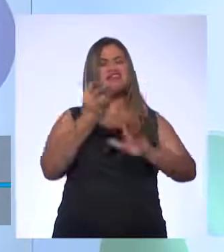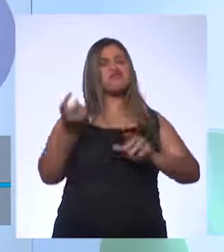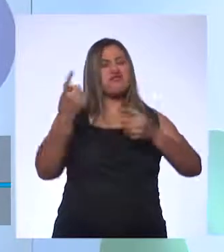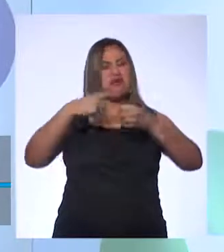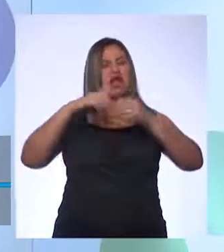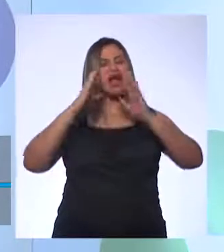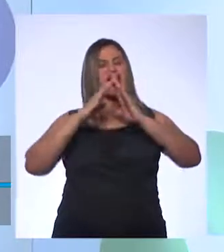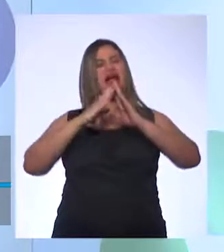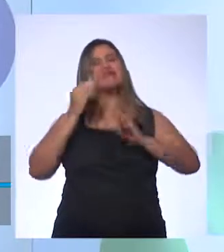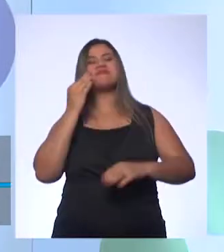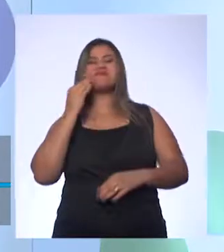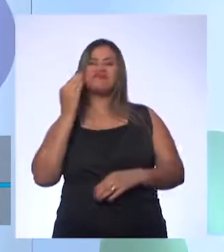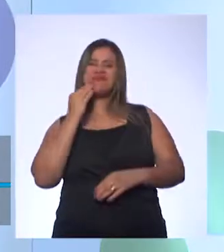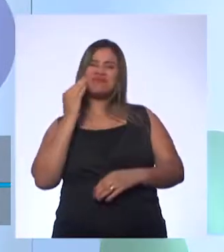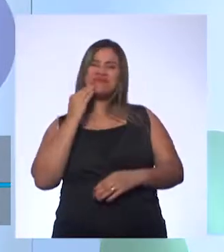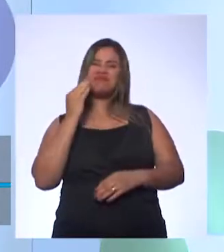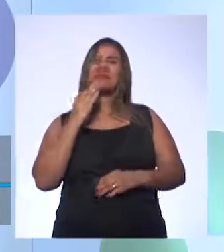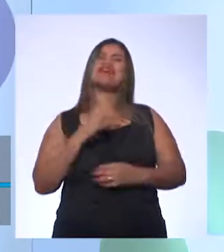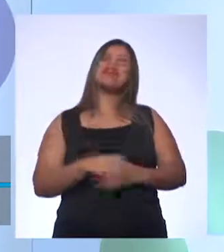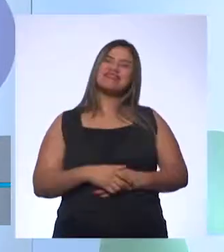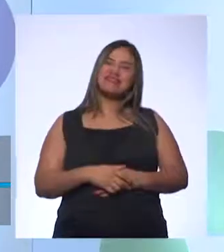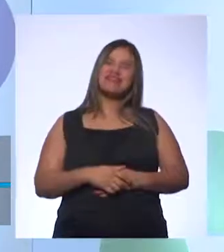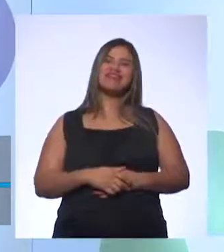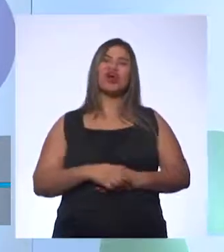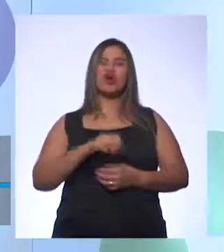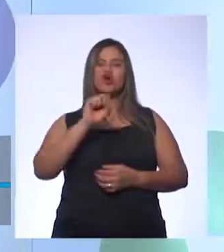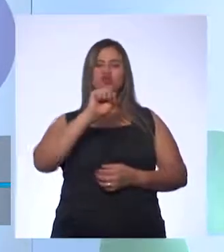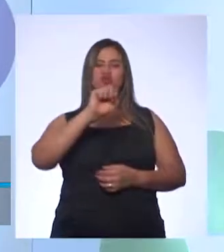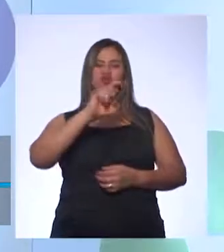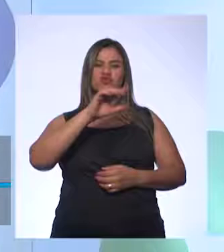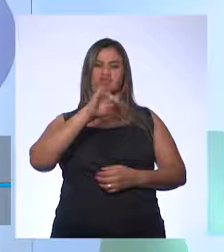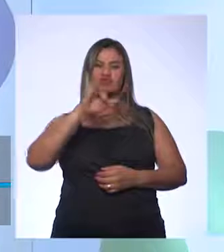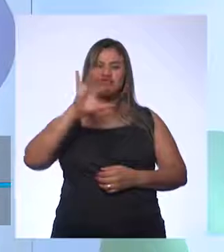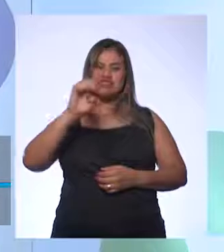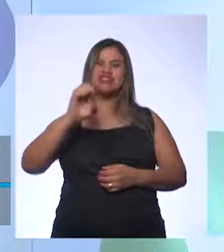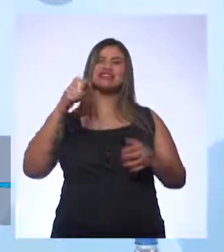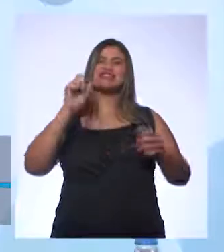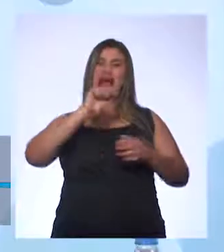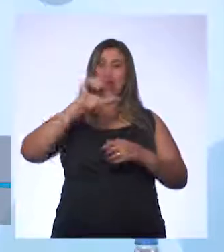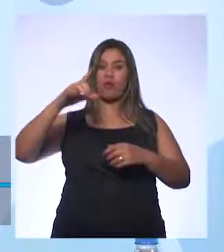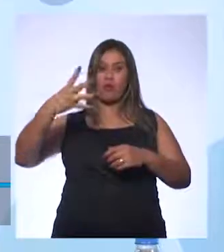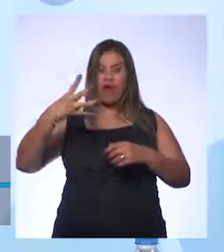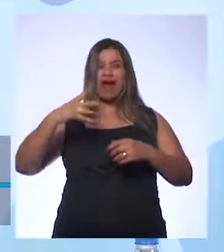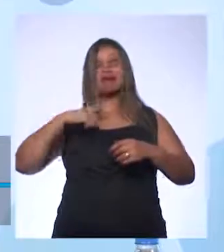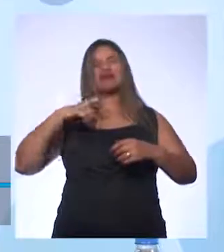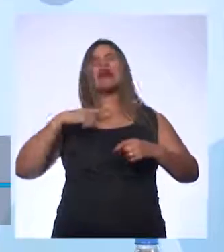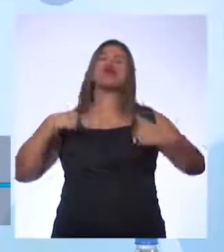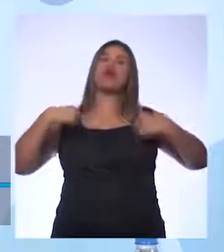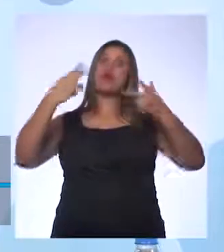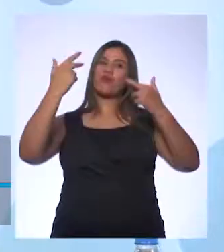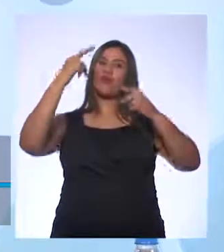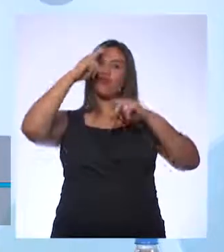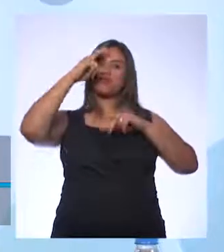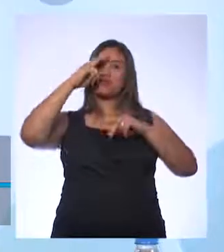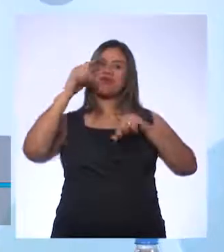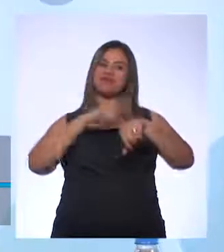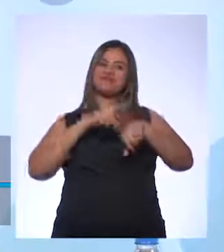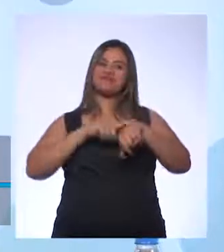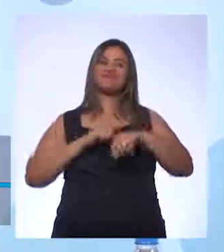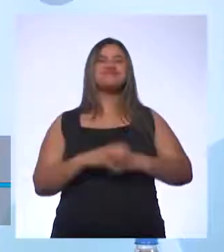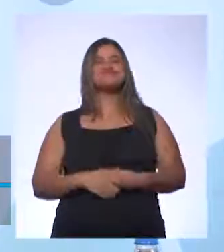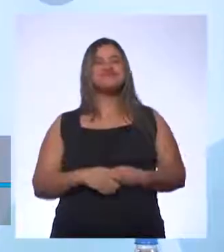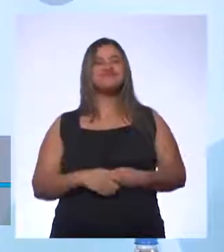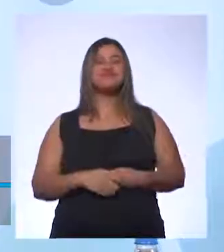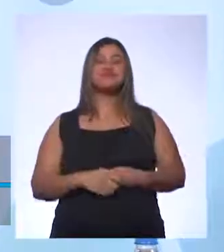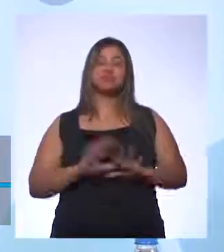também. No papel almaço. No papel né? almaço, um sulfite na capa, né, para poder fazer tudo. Eu lembro, eu sou desse tempo. Então, vamos lá, turma, seguindo. O que